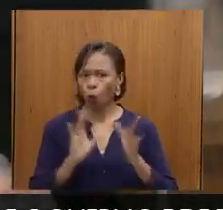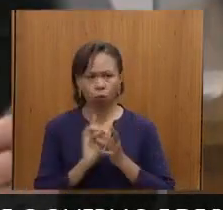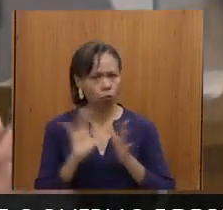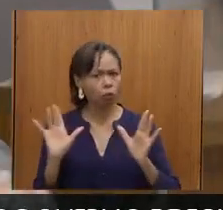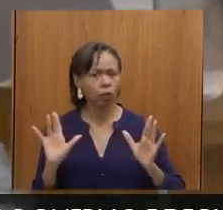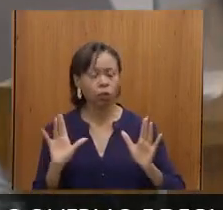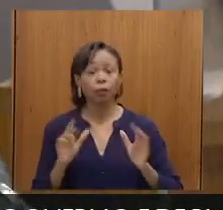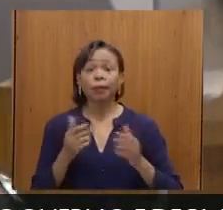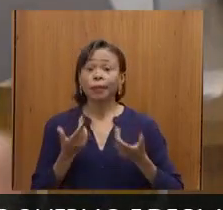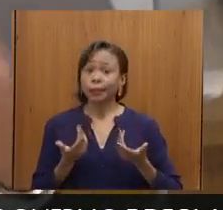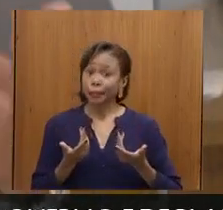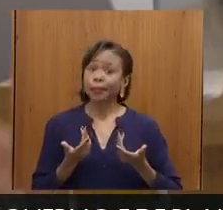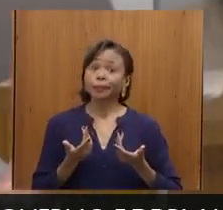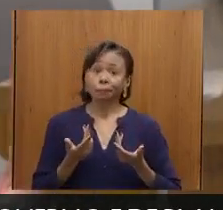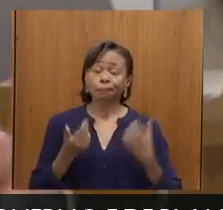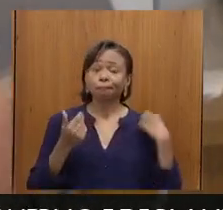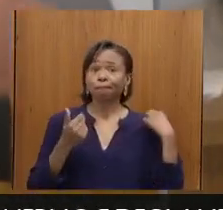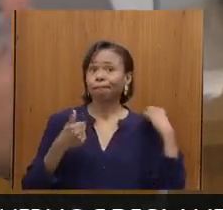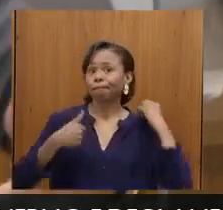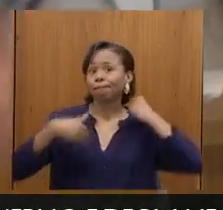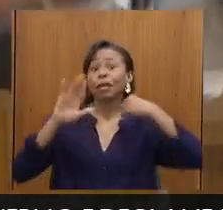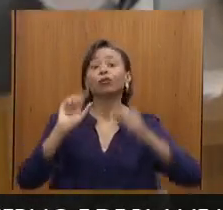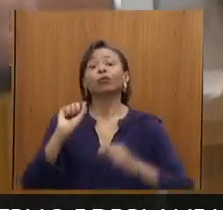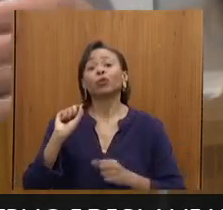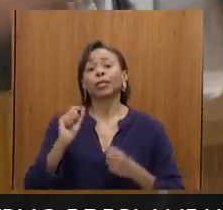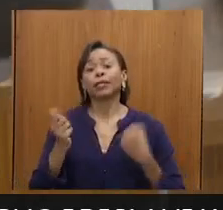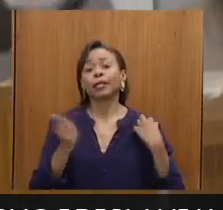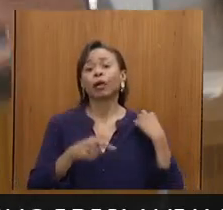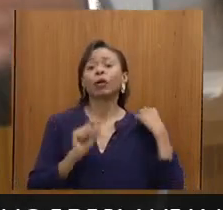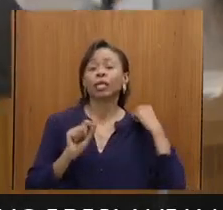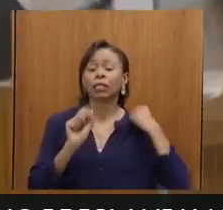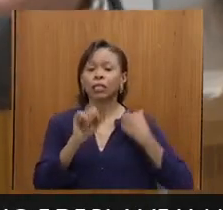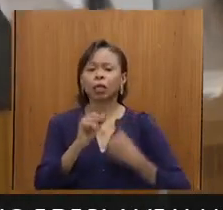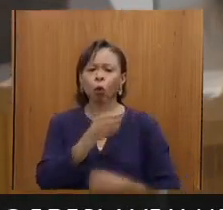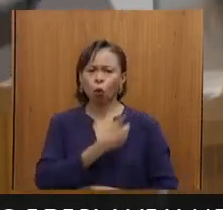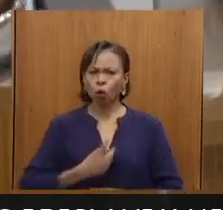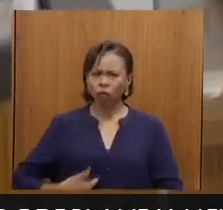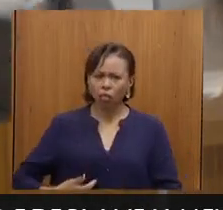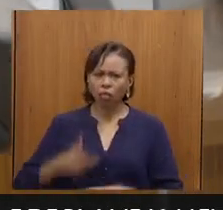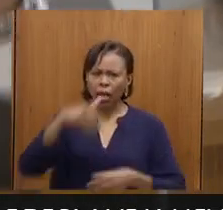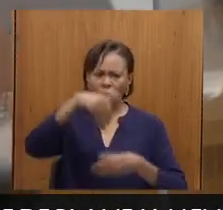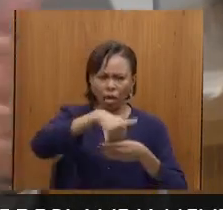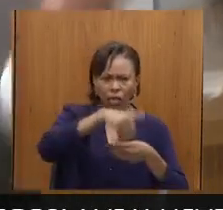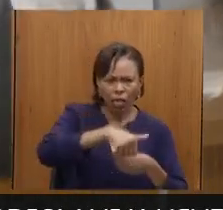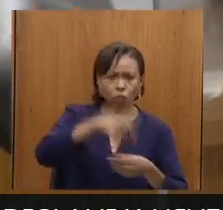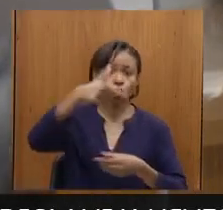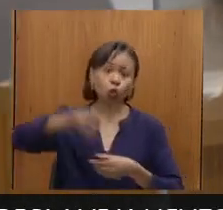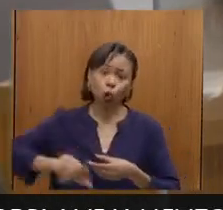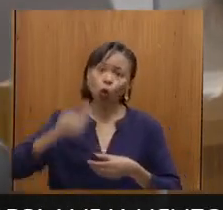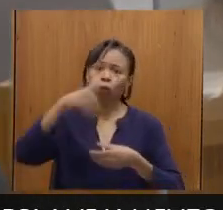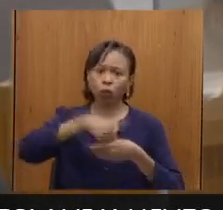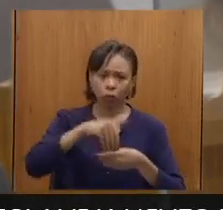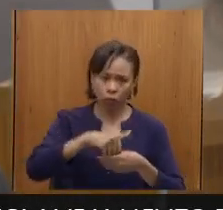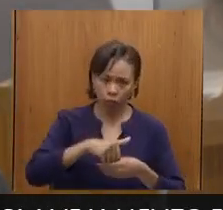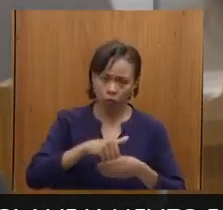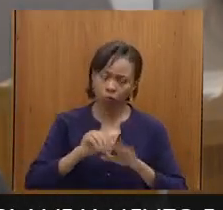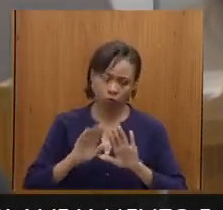transcende a questão dos governos serem eleitos e reeleitos. E, por fim,